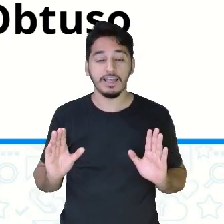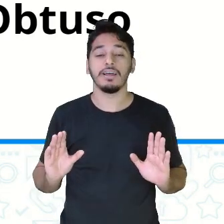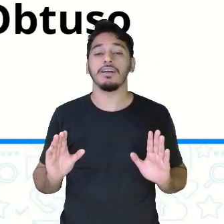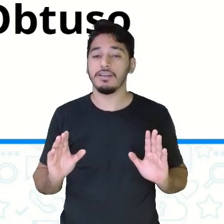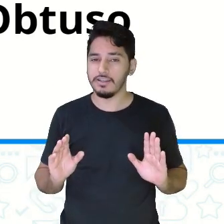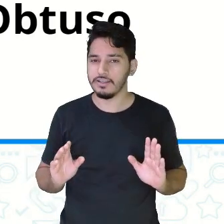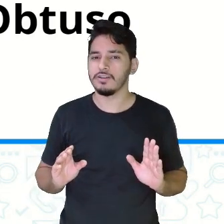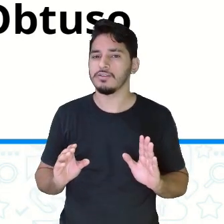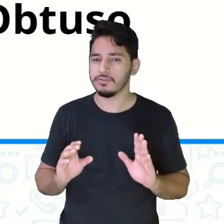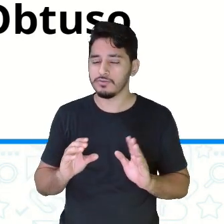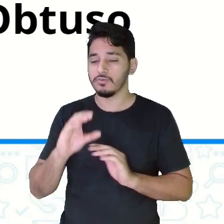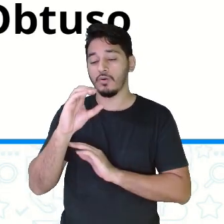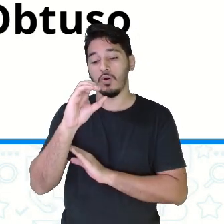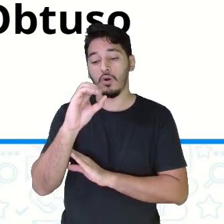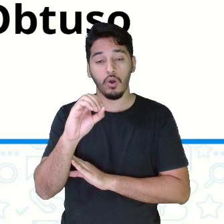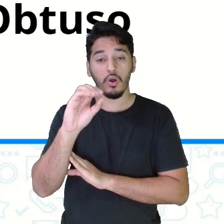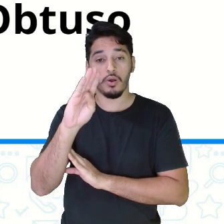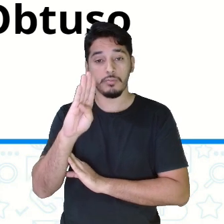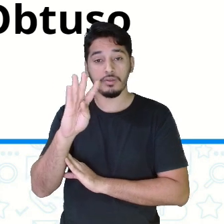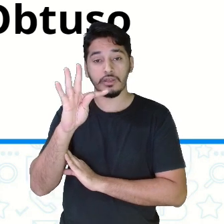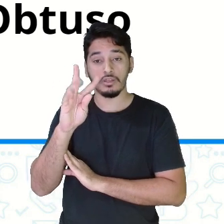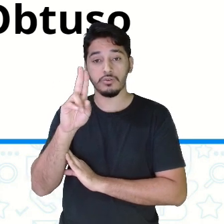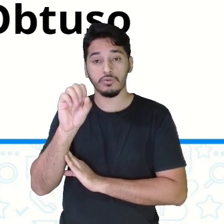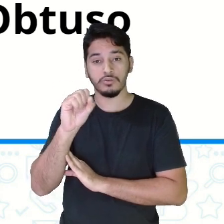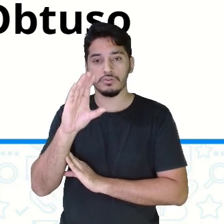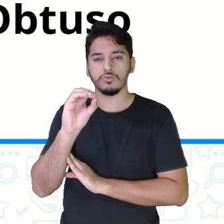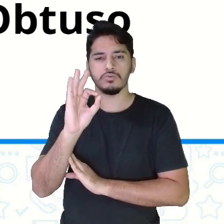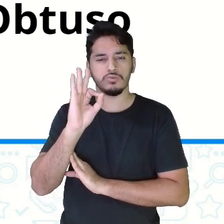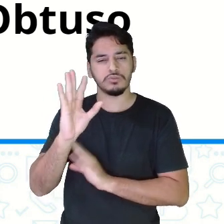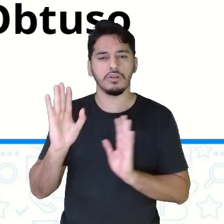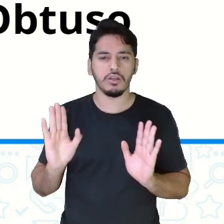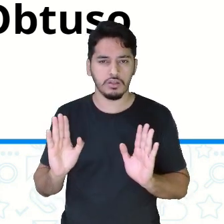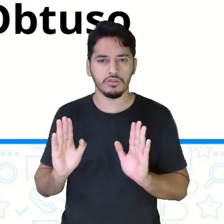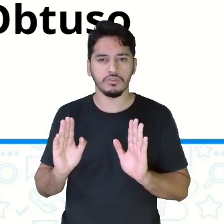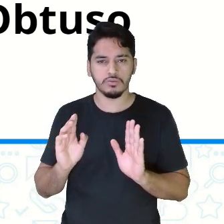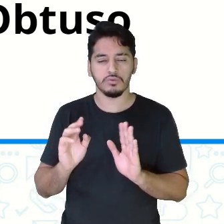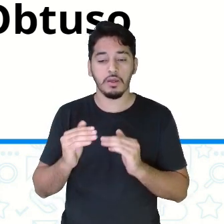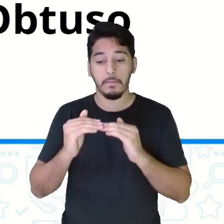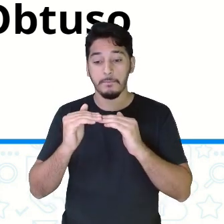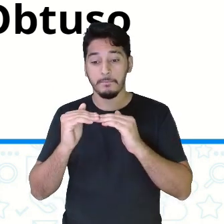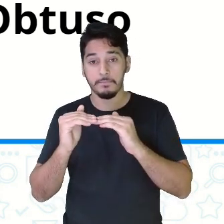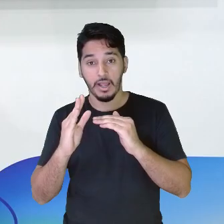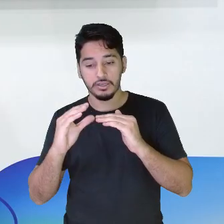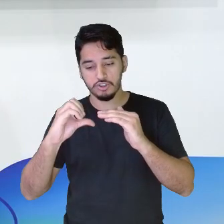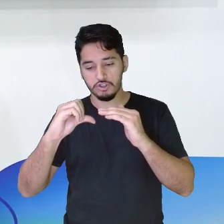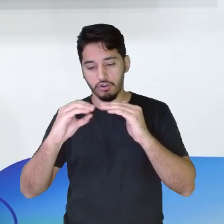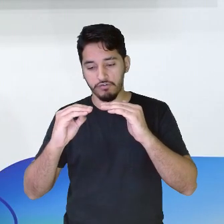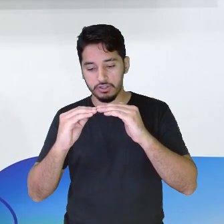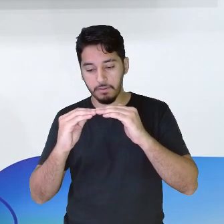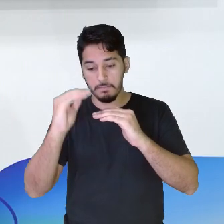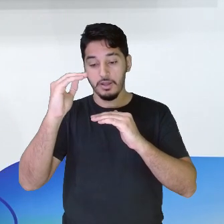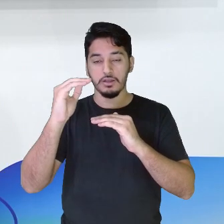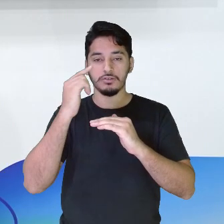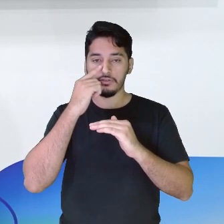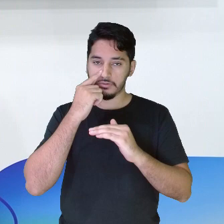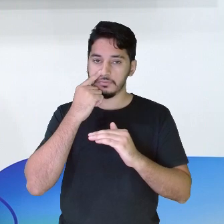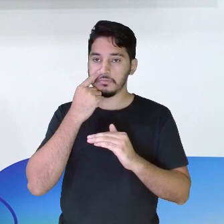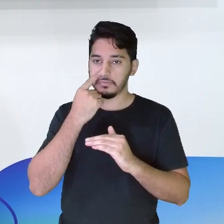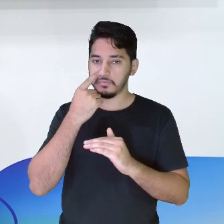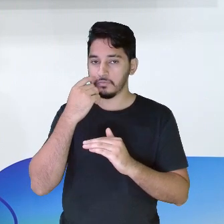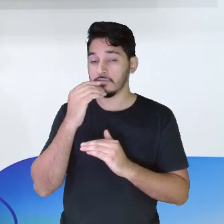Isso mesmo, ângulo obtuso, ângulo maior que 90